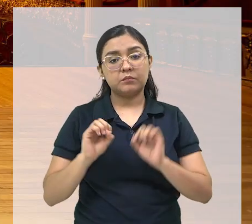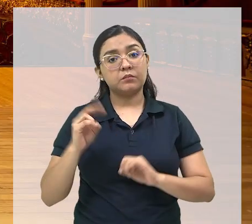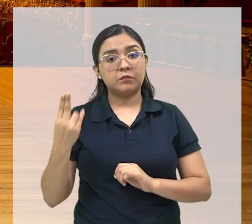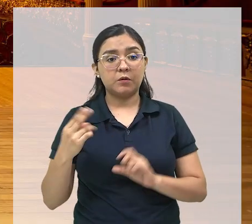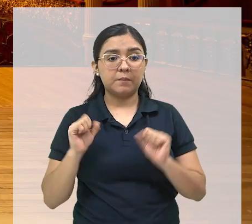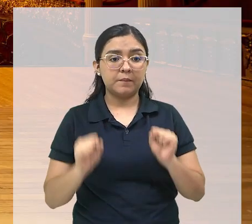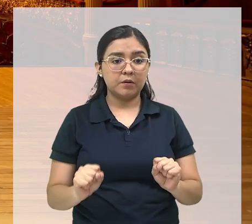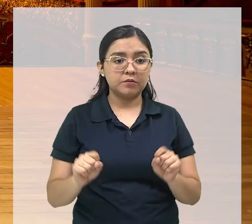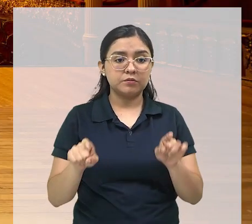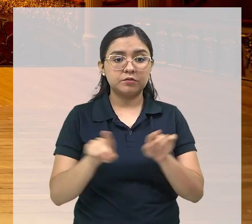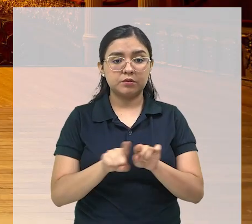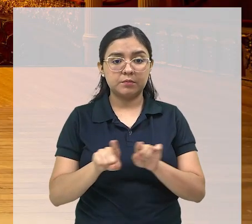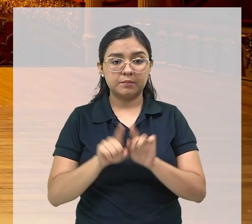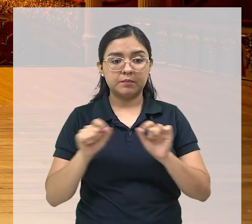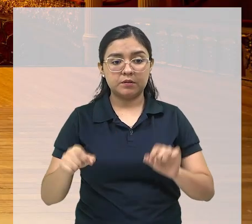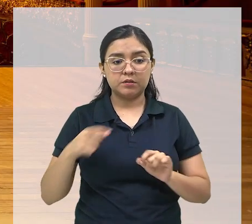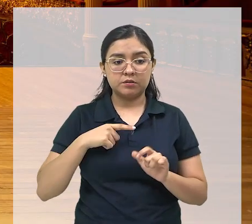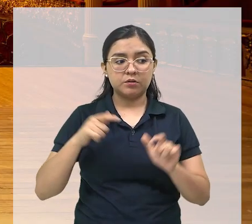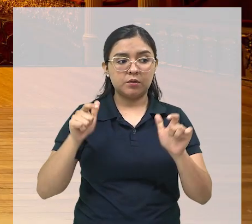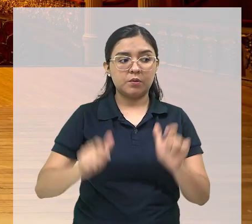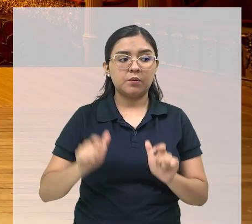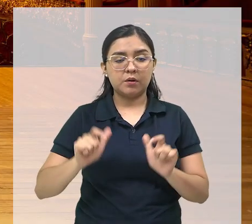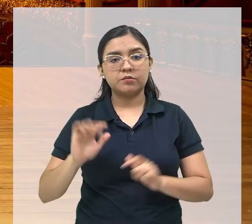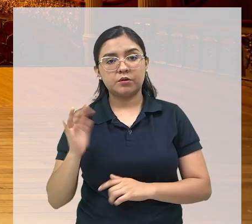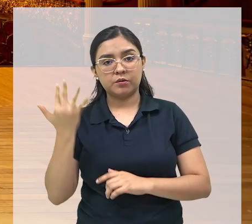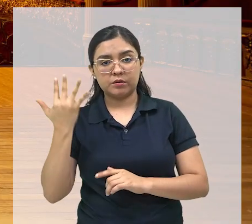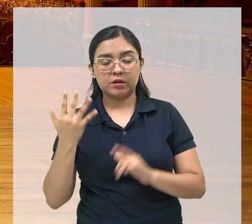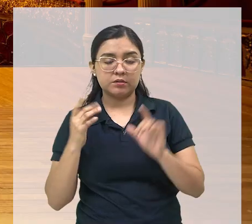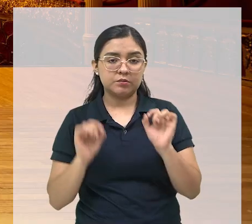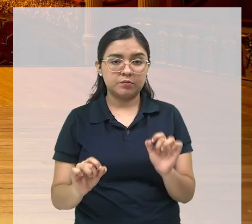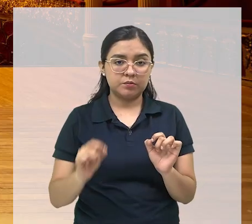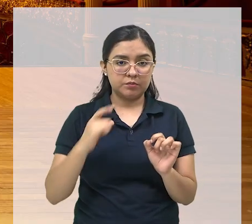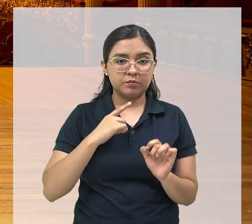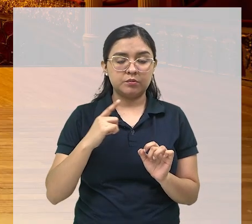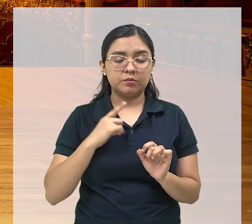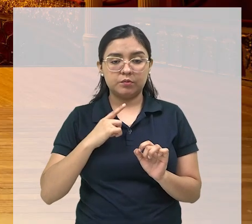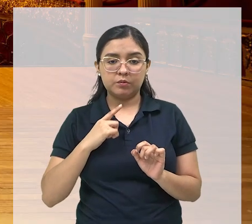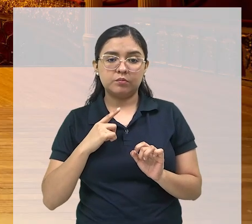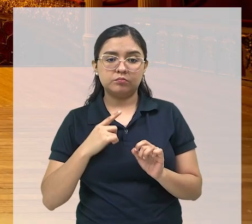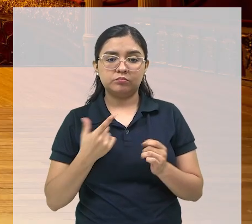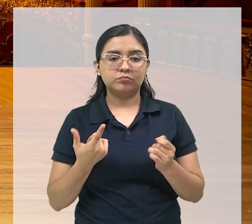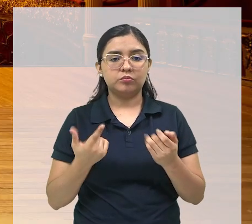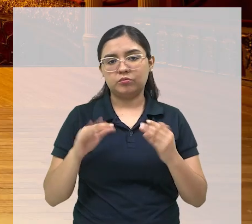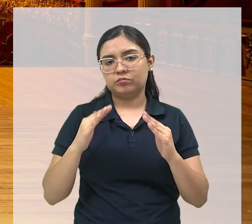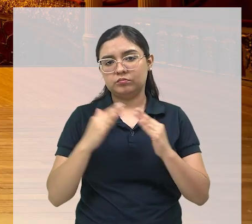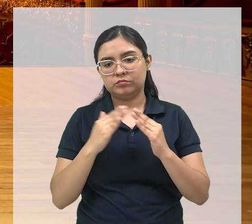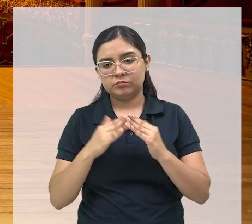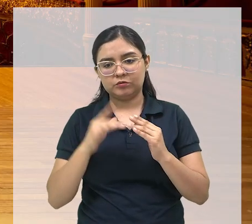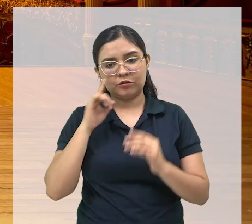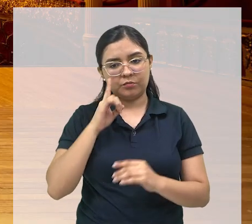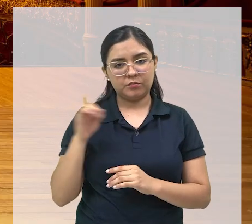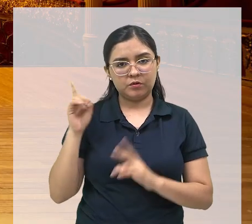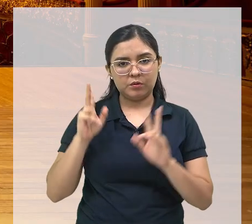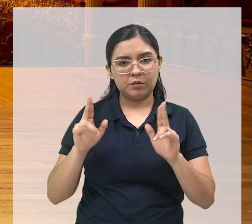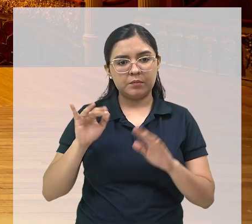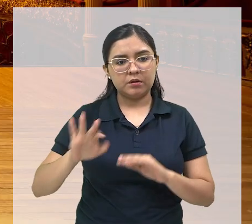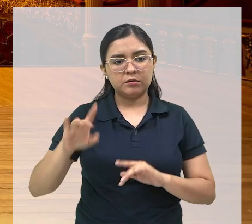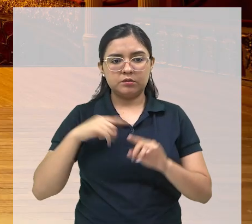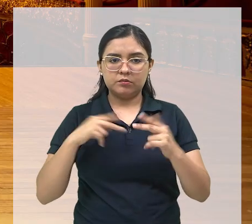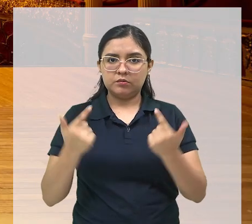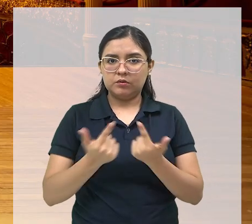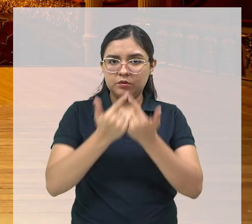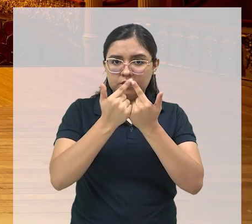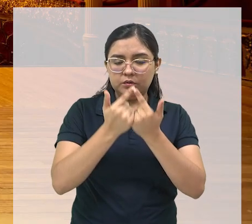ou eu posso estar falando desse espaço onde acontece, né, onde o espetáculo é apresentado, como a gente tem aqui o